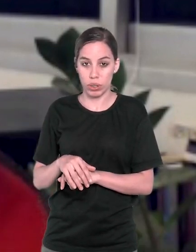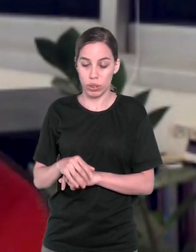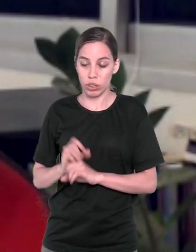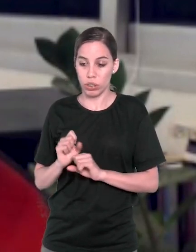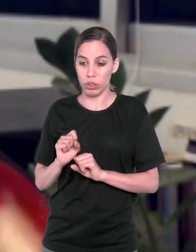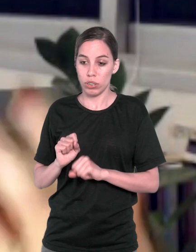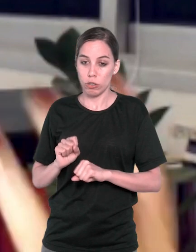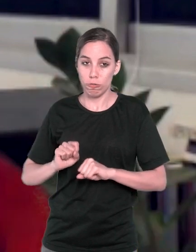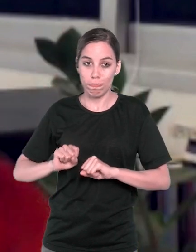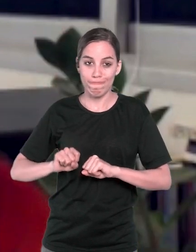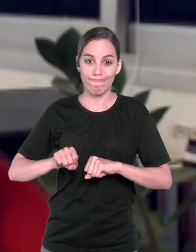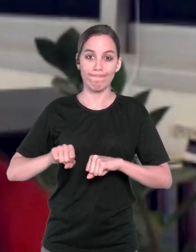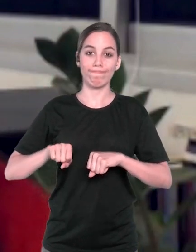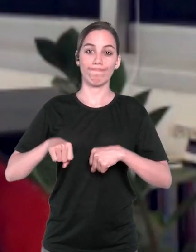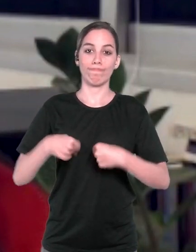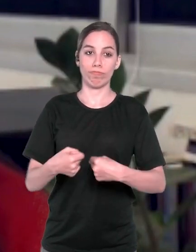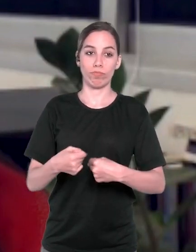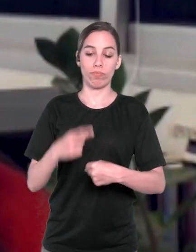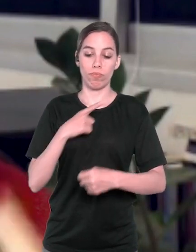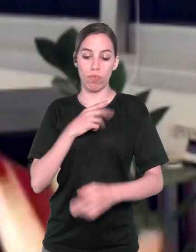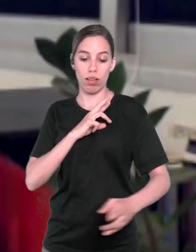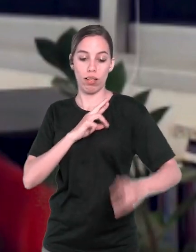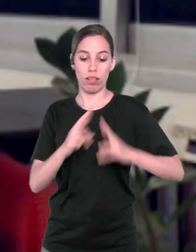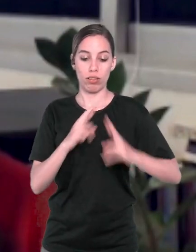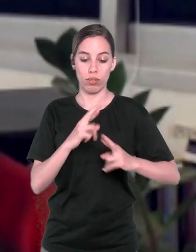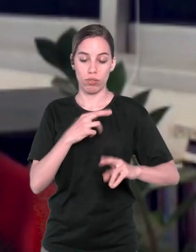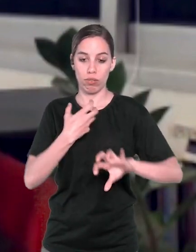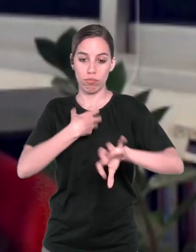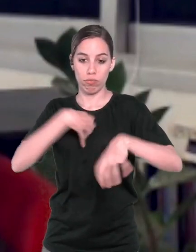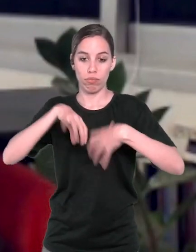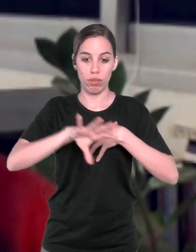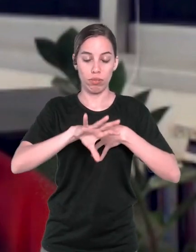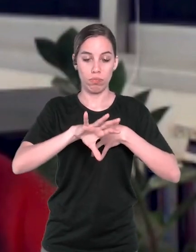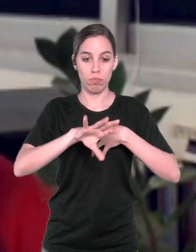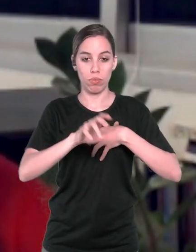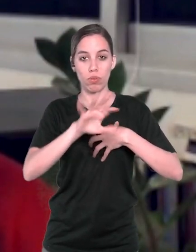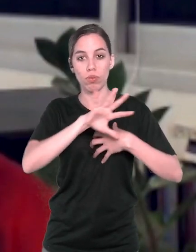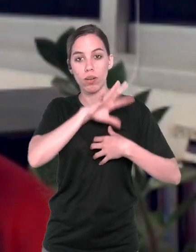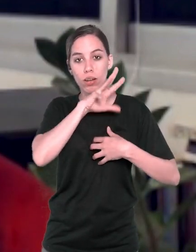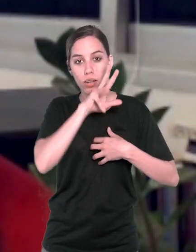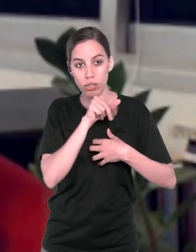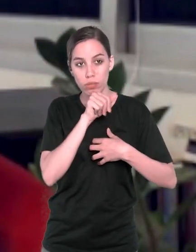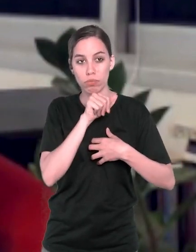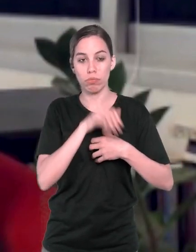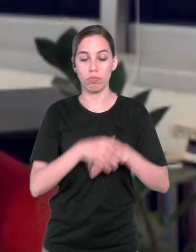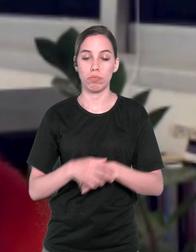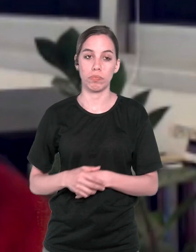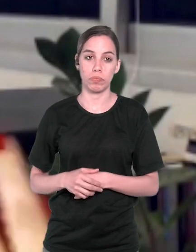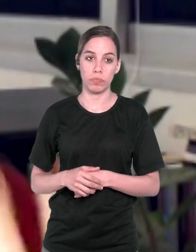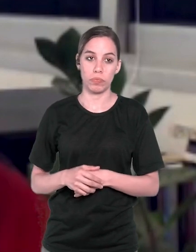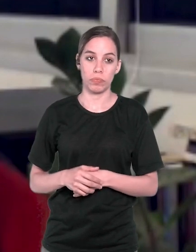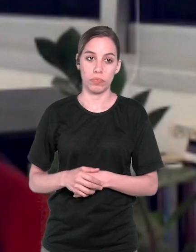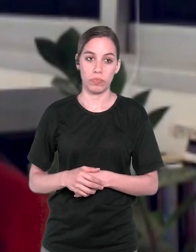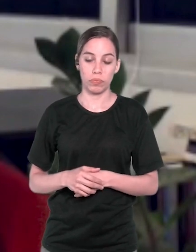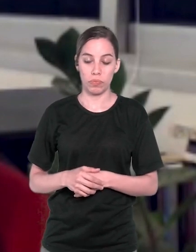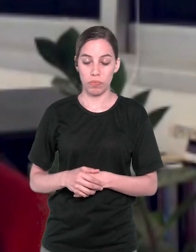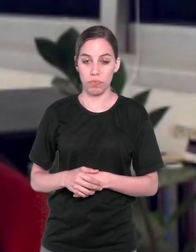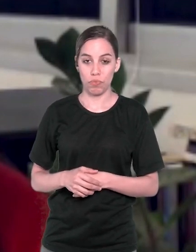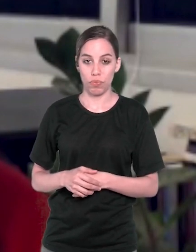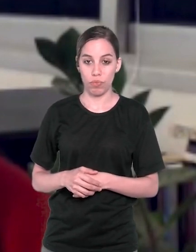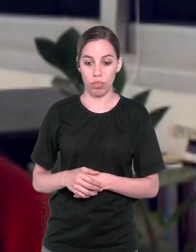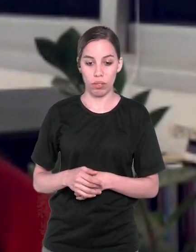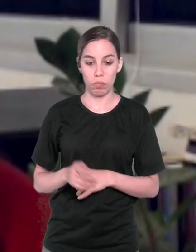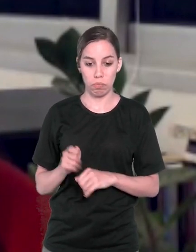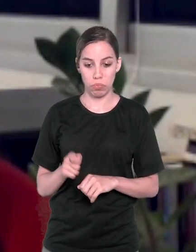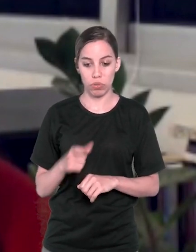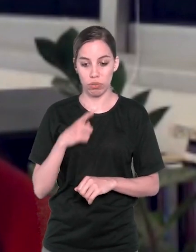exercitem, né, essa relação de empatia com os animais não humanos, que passam a